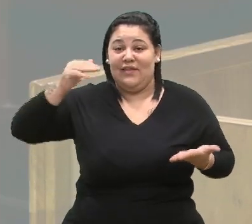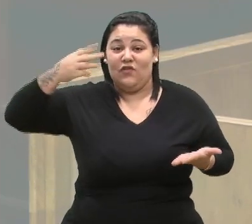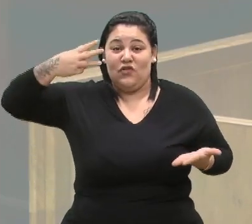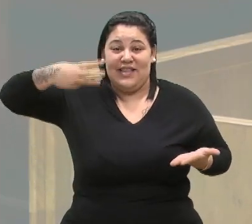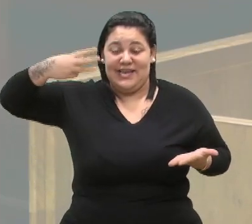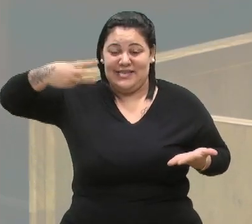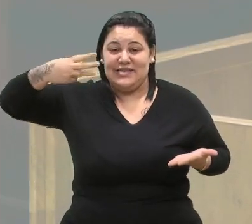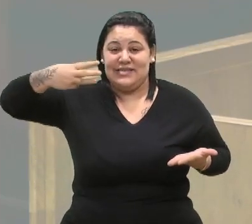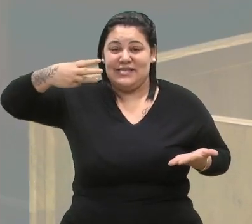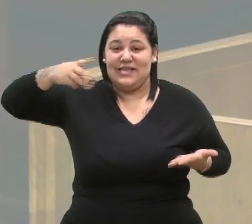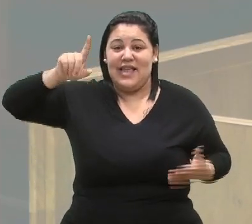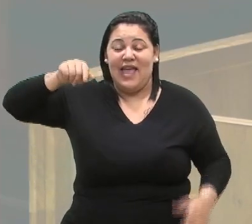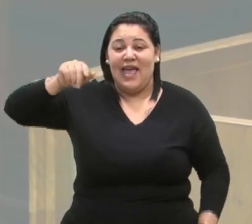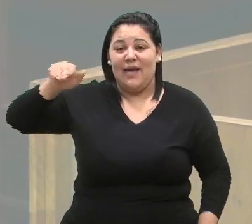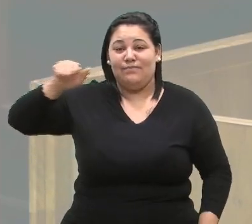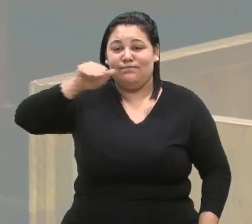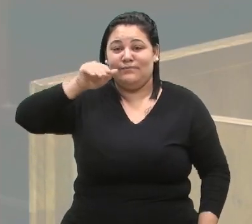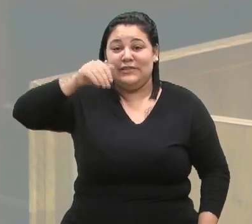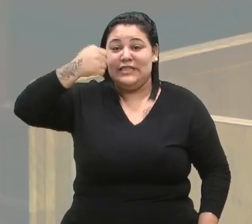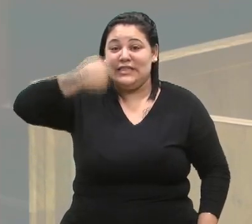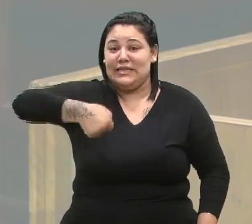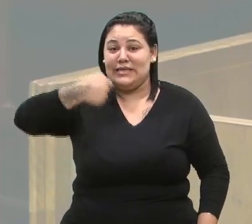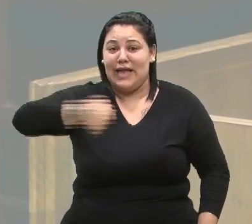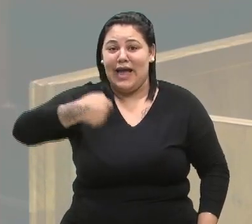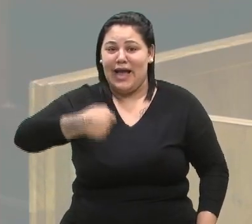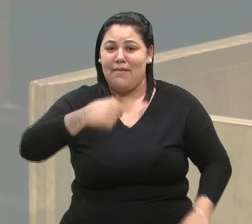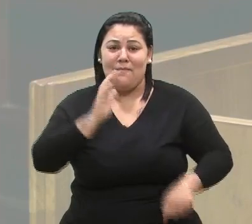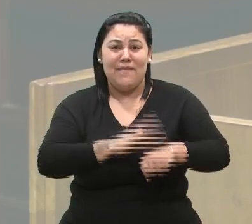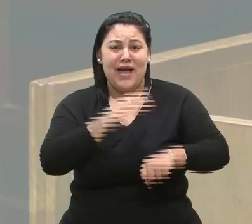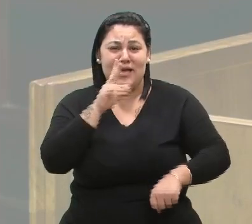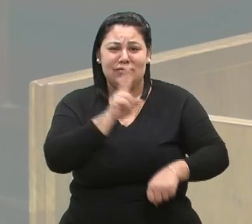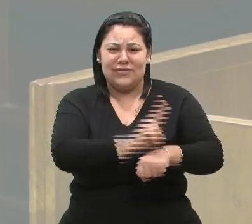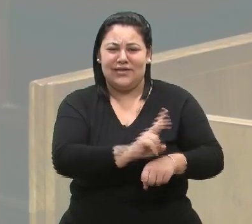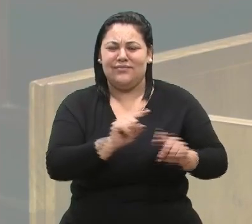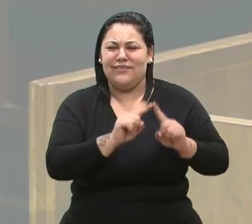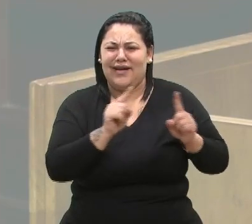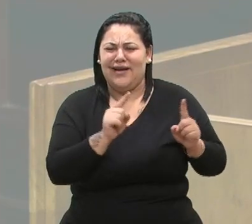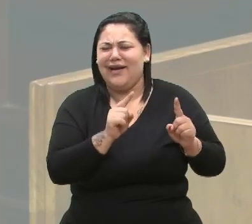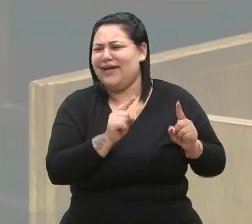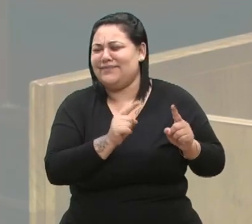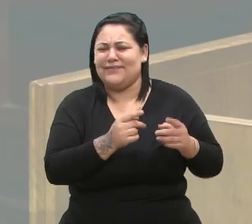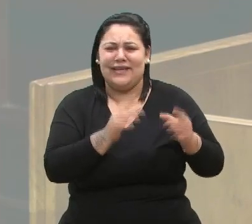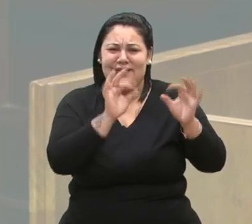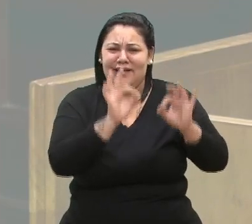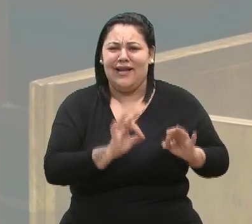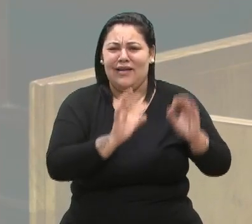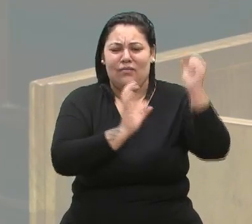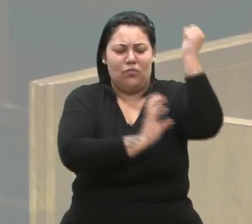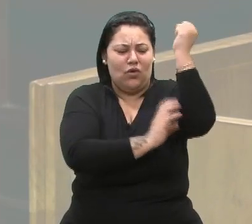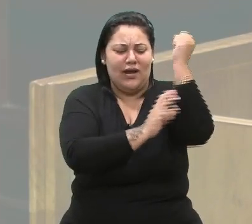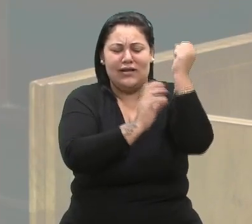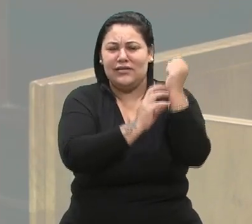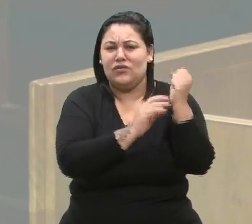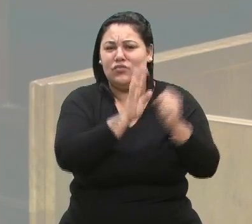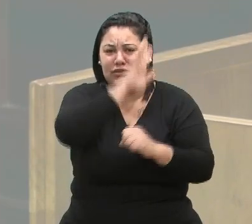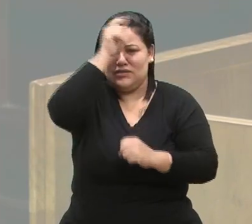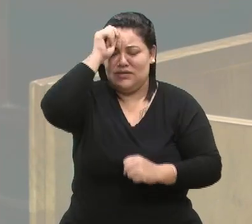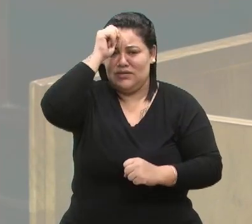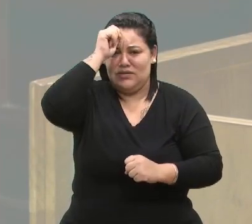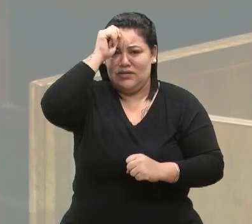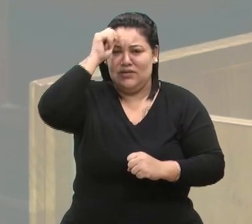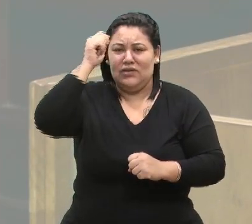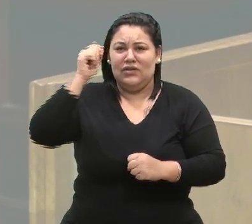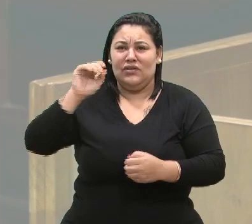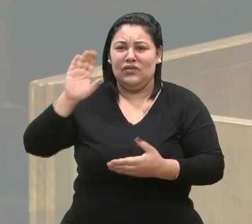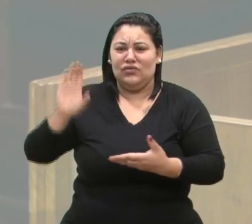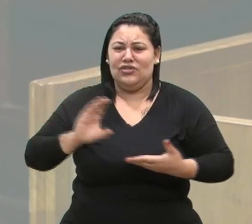que são necessidades de maior cuidado, mas a questão burocrática do município, de que o recurso do fundo precisa ir para a